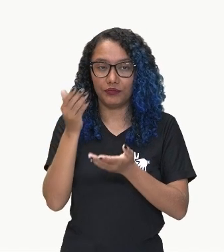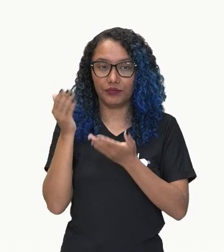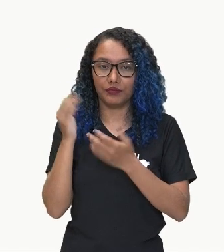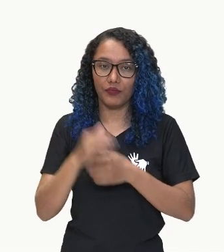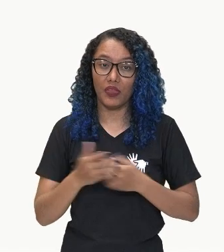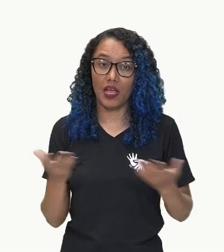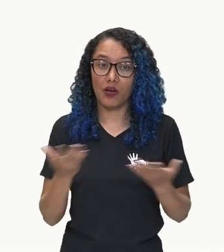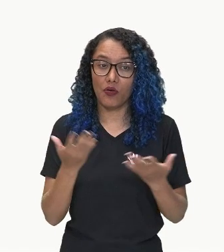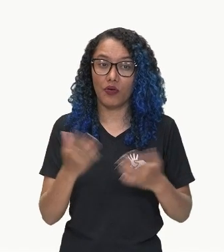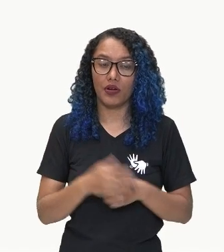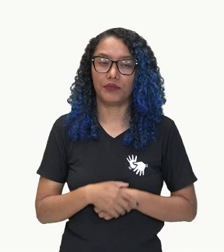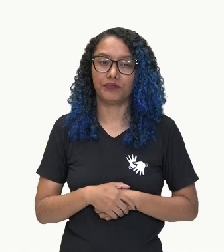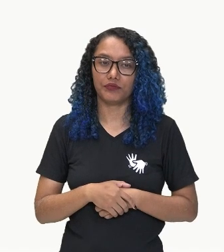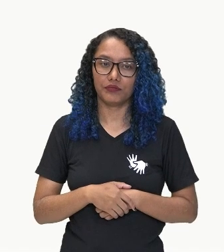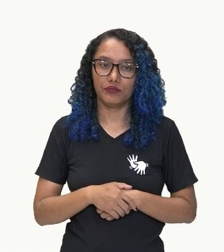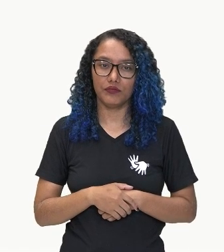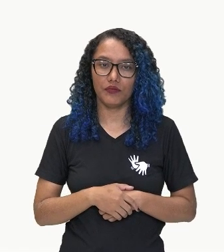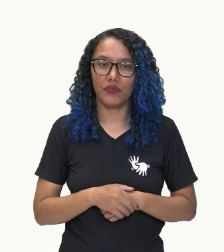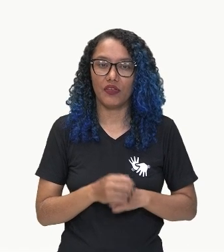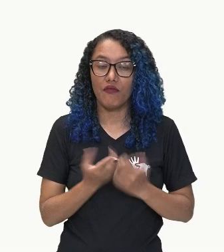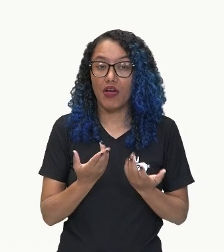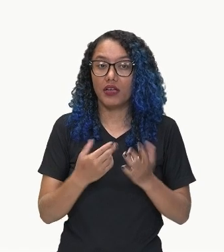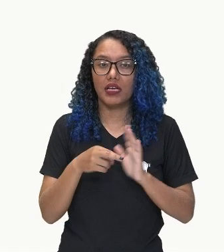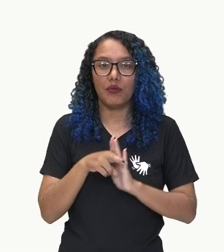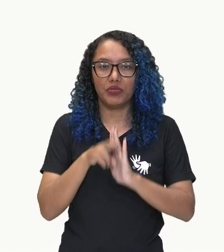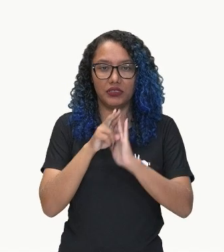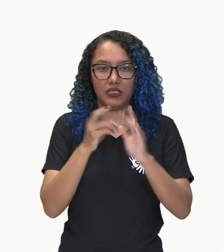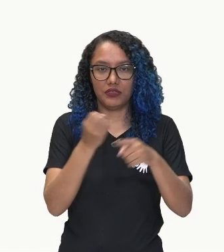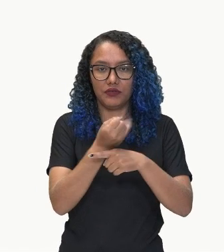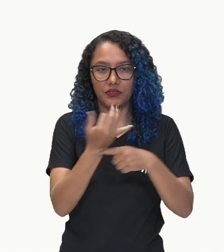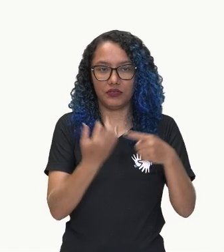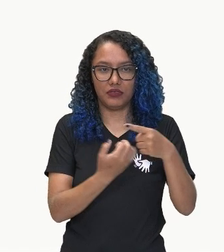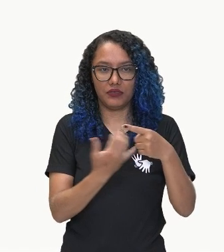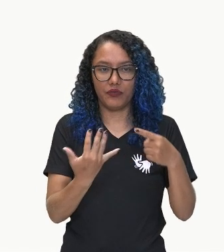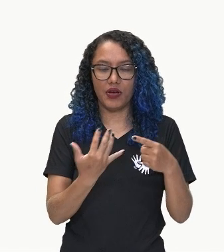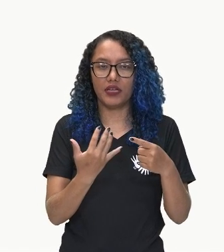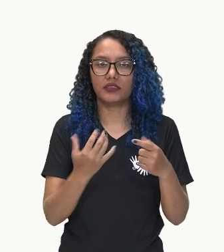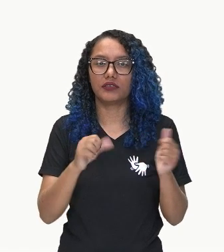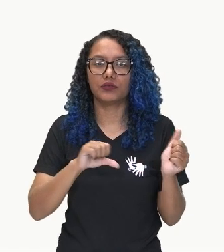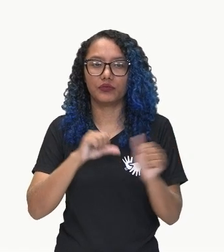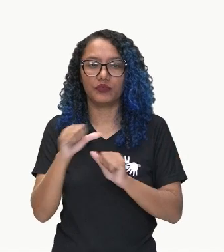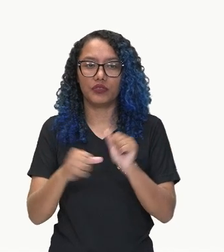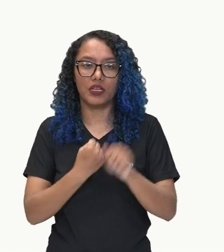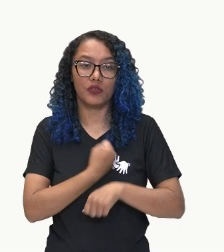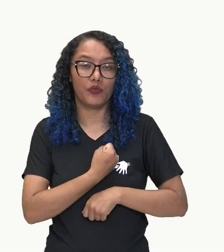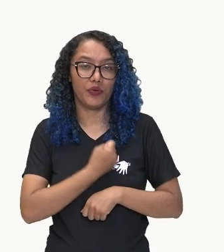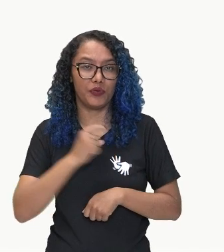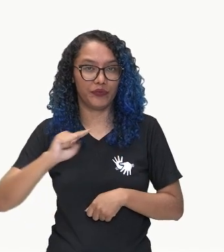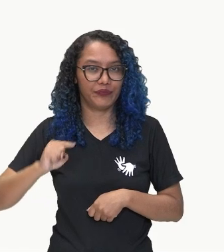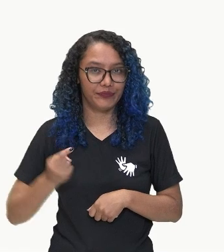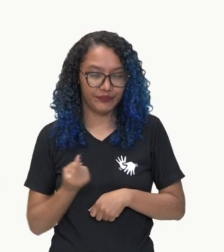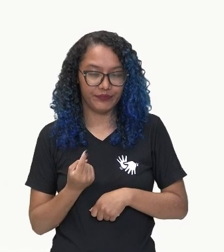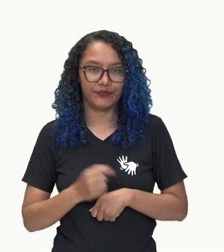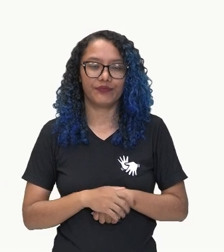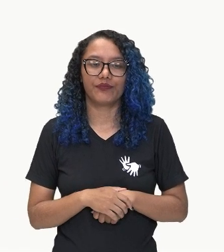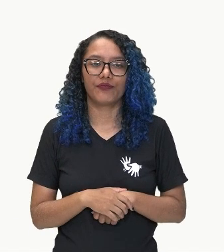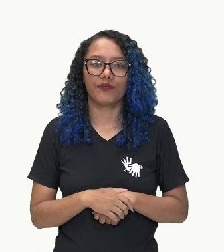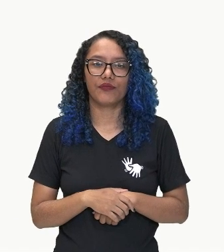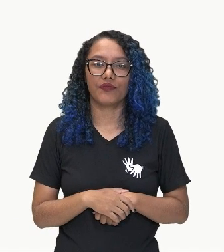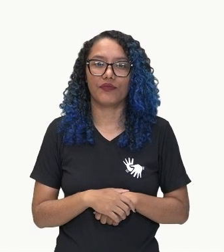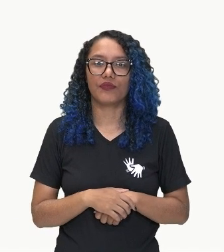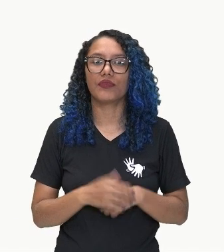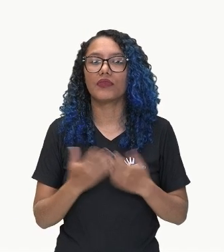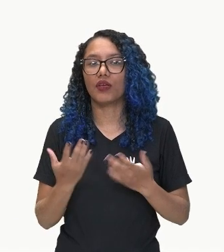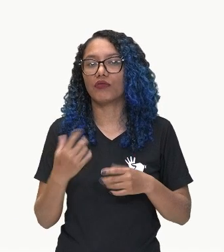as frações decimais como números decimais. Não esqueça, nós temos